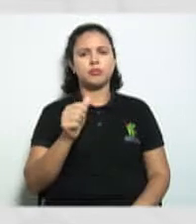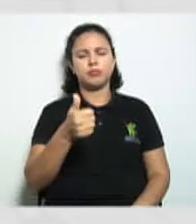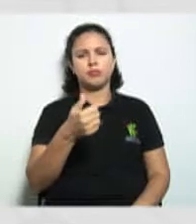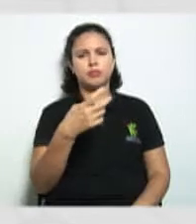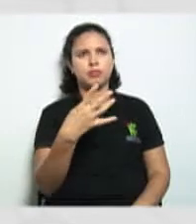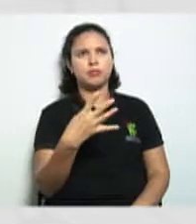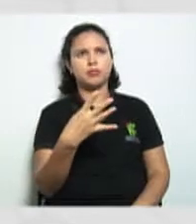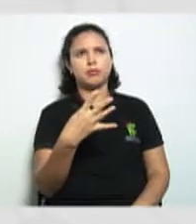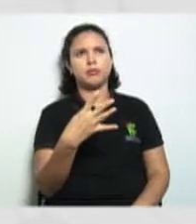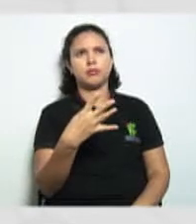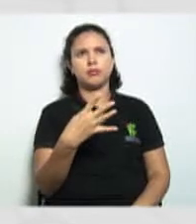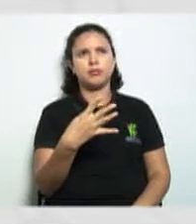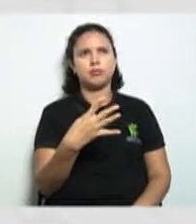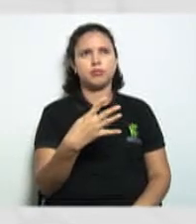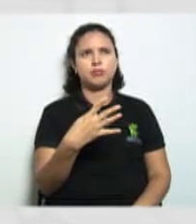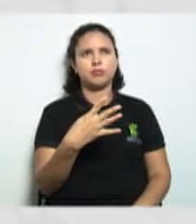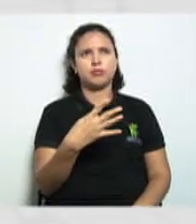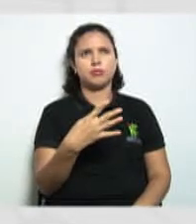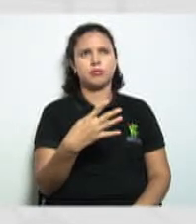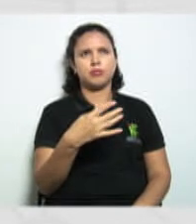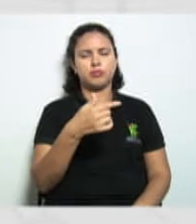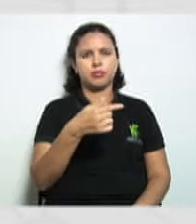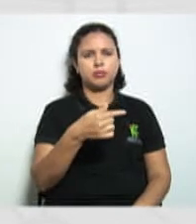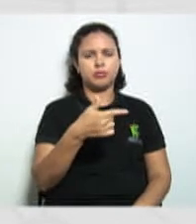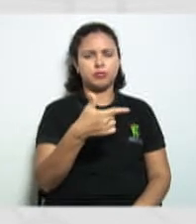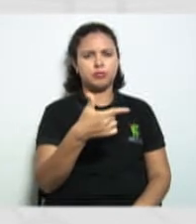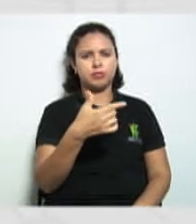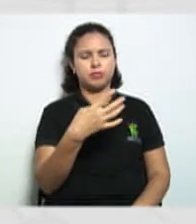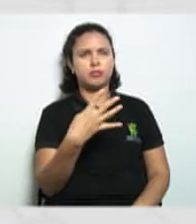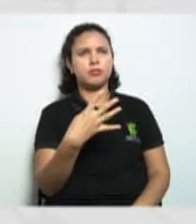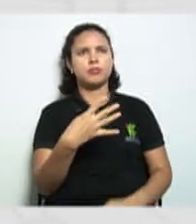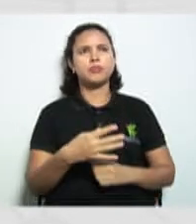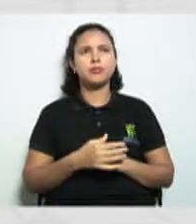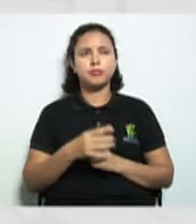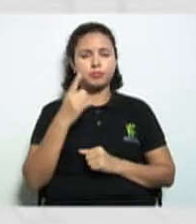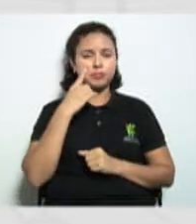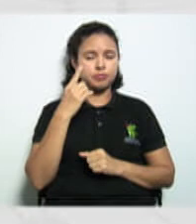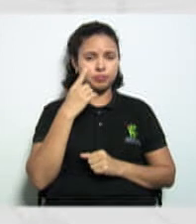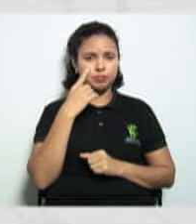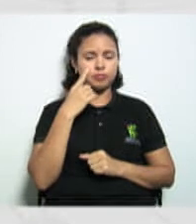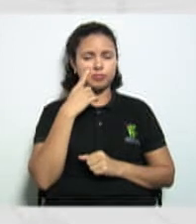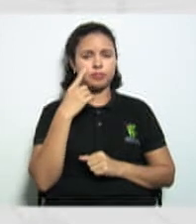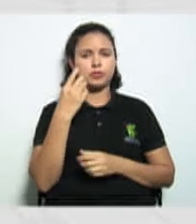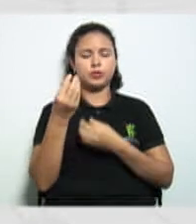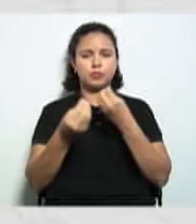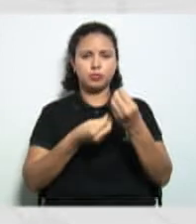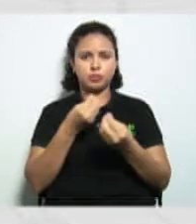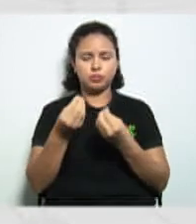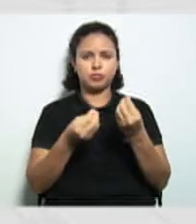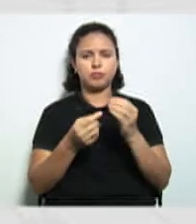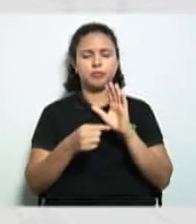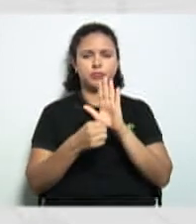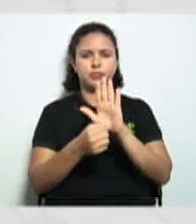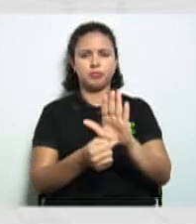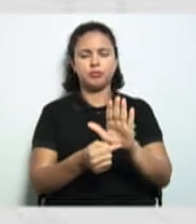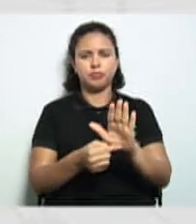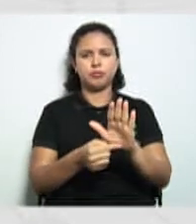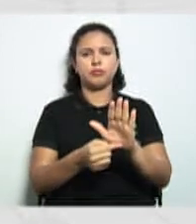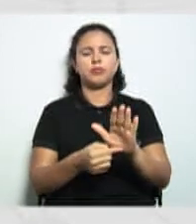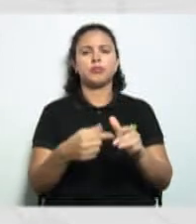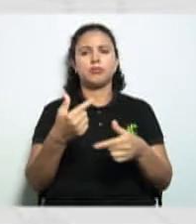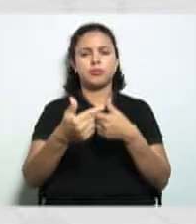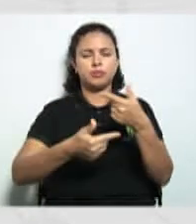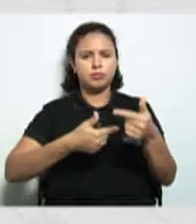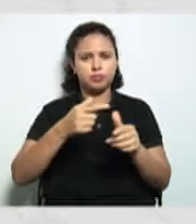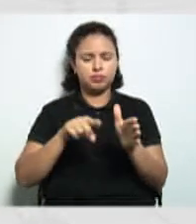ver, né, e dar uma conferida, né, de como é que deve ser o trabalho, como é que ele deve se apresentar, de acordo